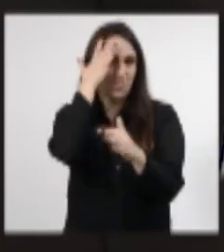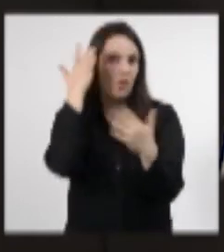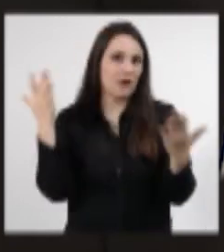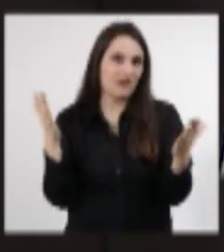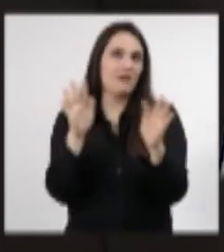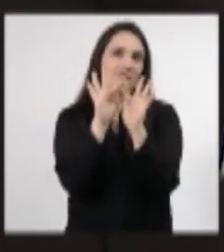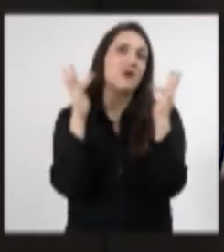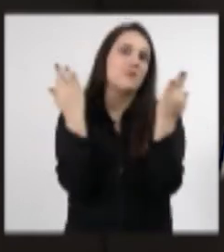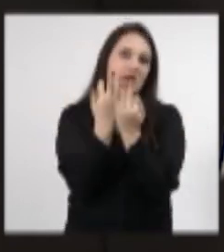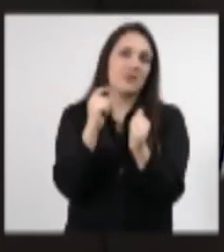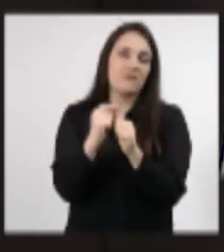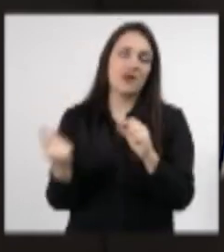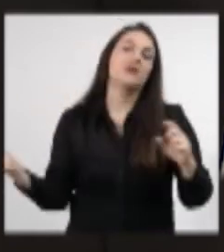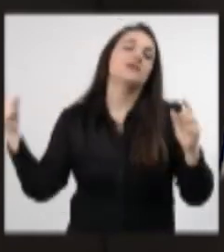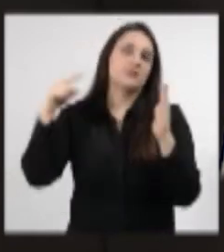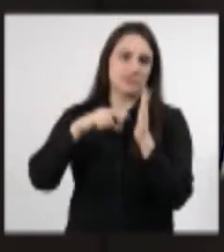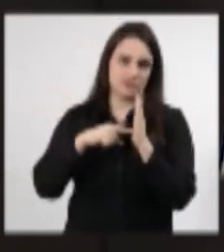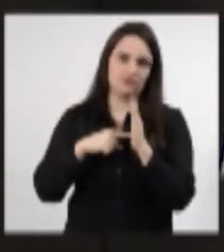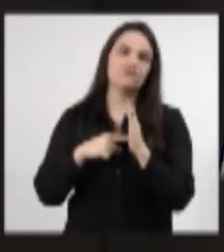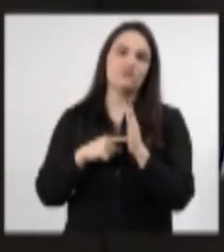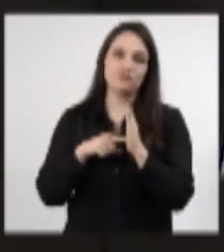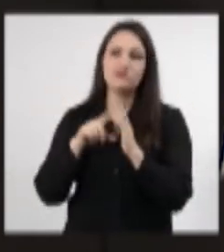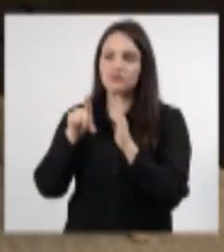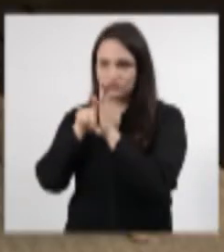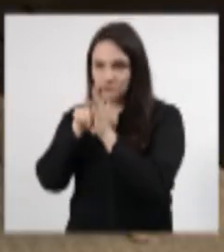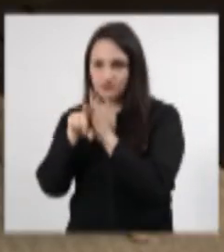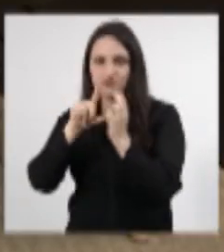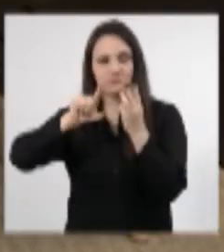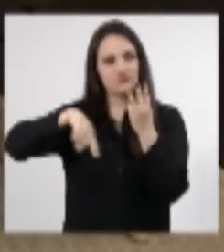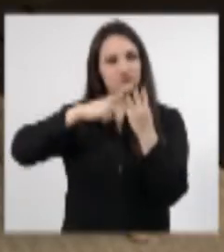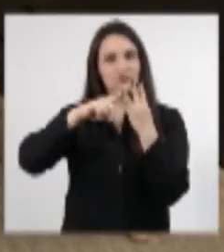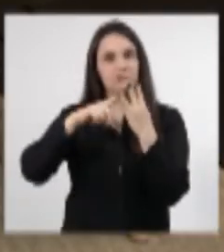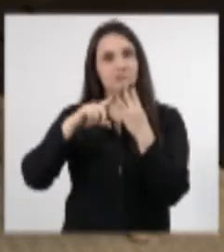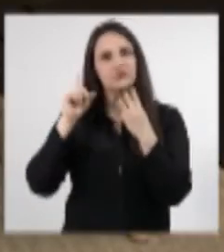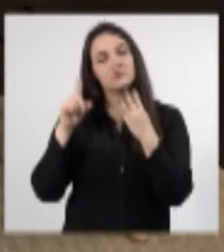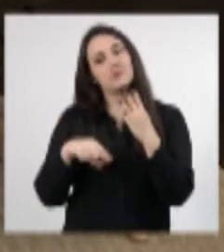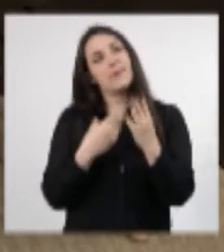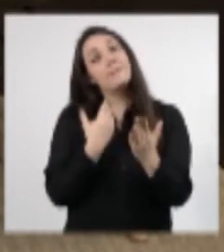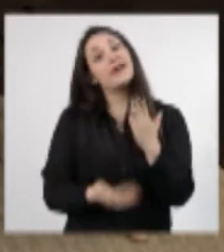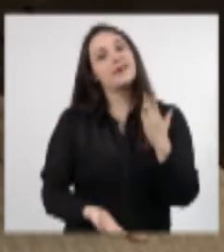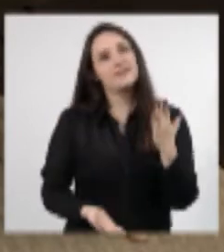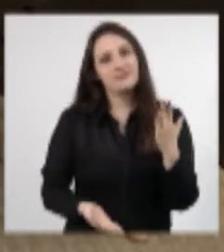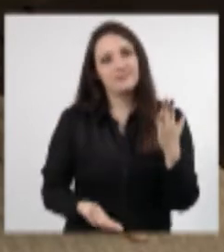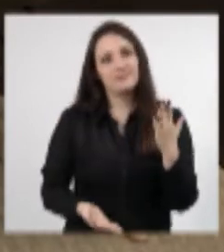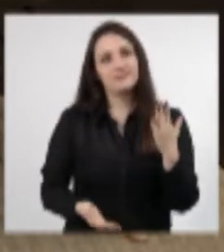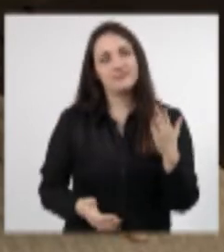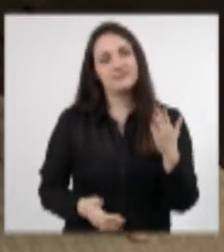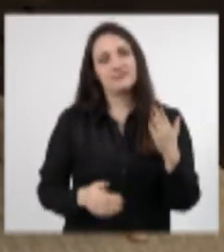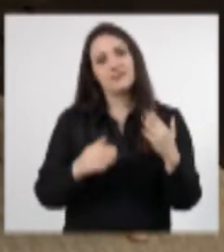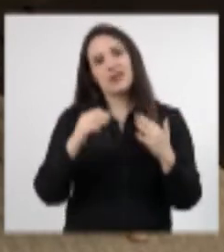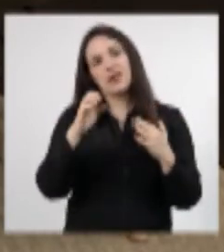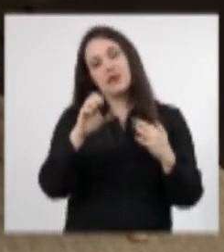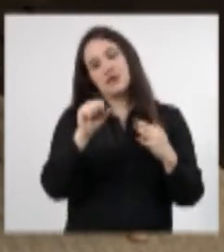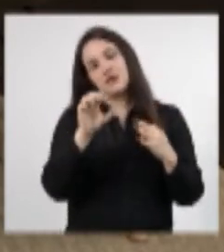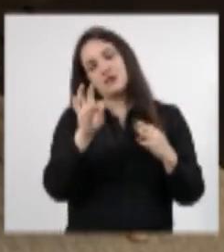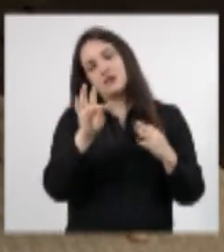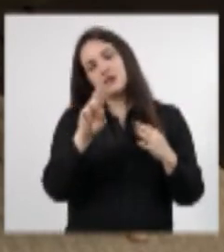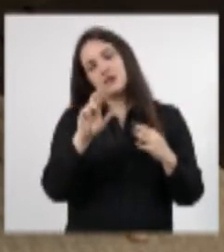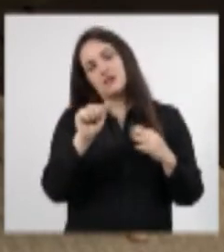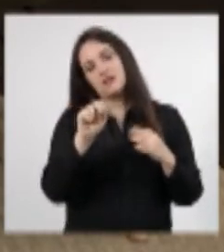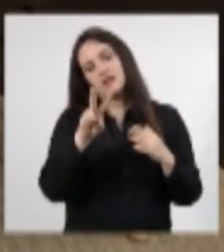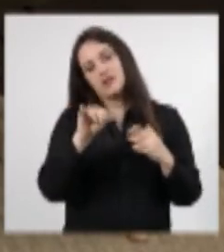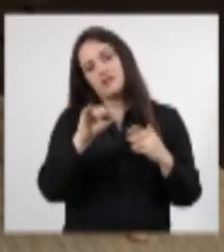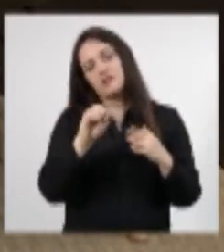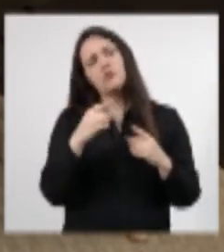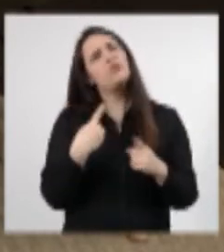evolui para alguma coisa mais grave é acionada a delegacia para a atuação propriamente dita, e o próprio extravio. Por que criou-se o sistema